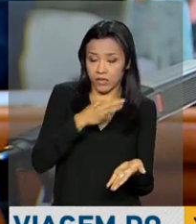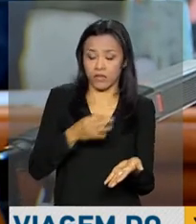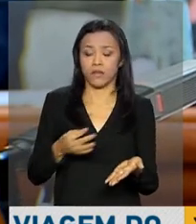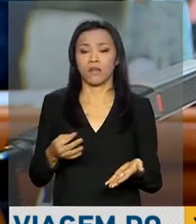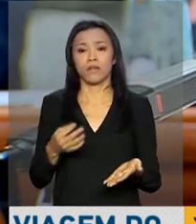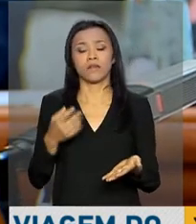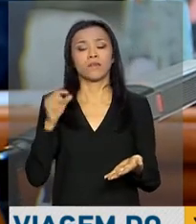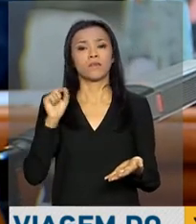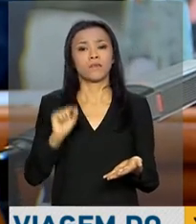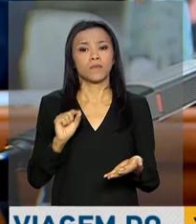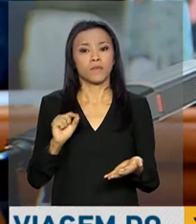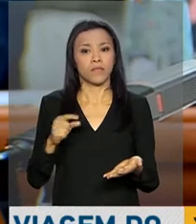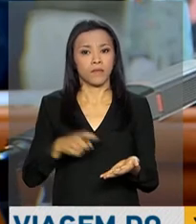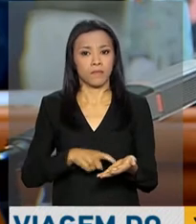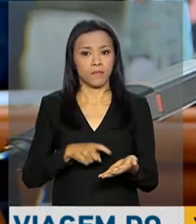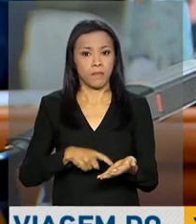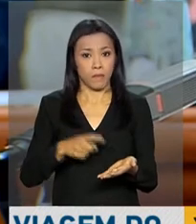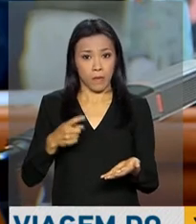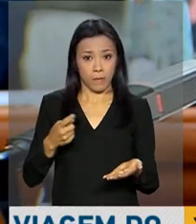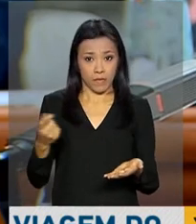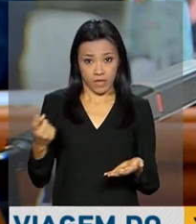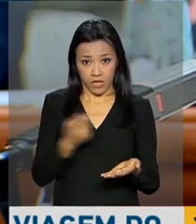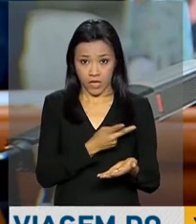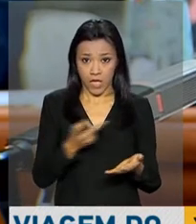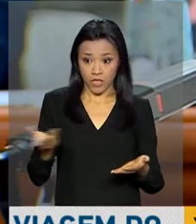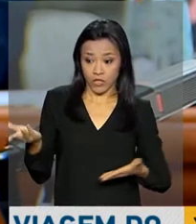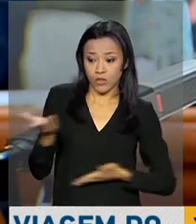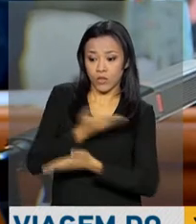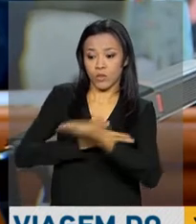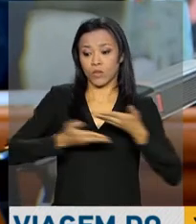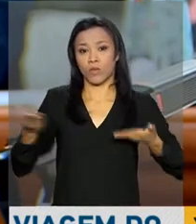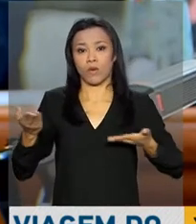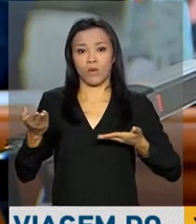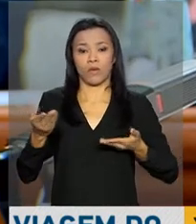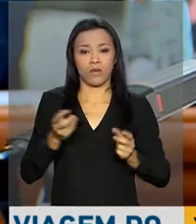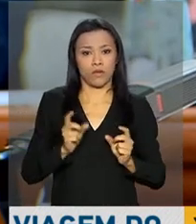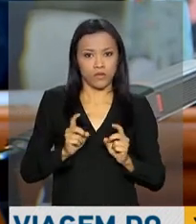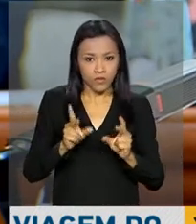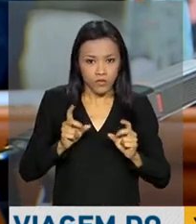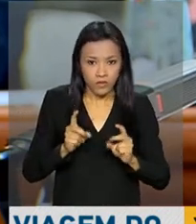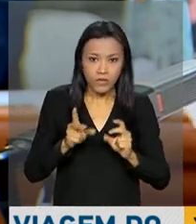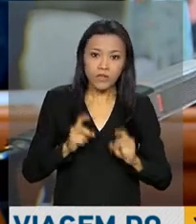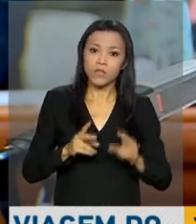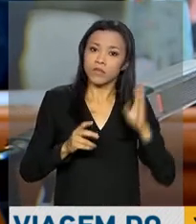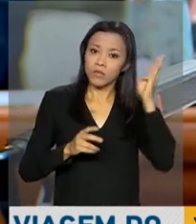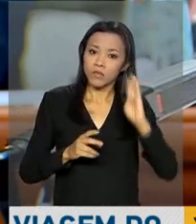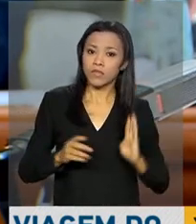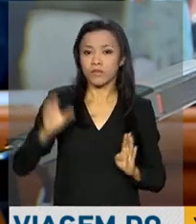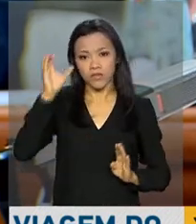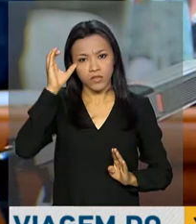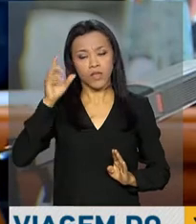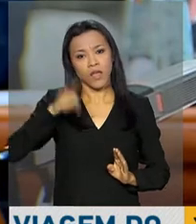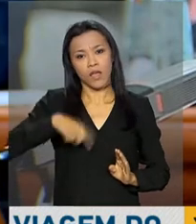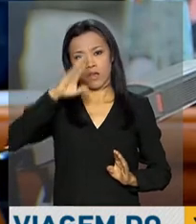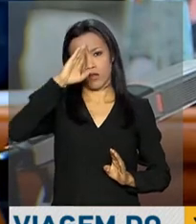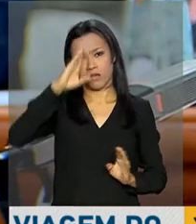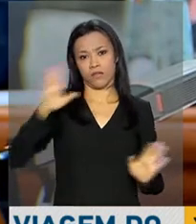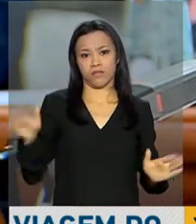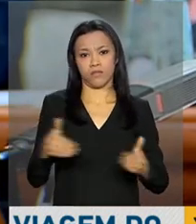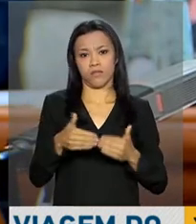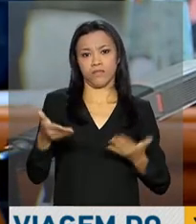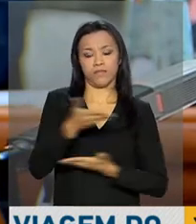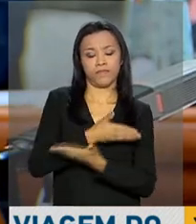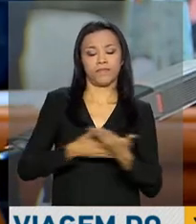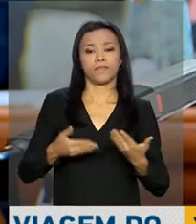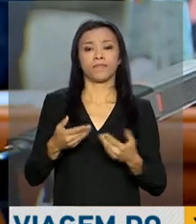maior vitalidade a nossas trocas comerciais. É propósito permanente de nosso agrupamento.